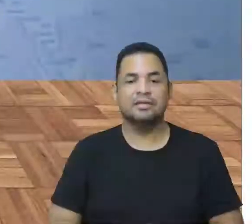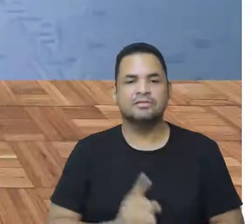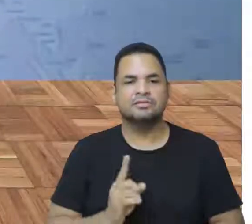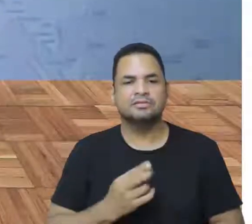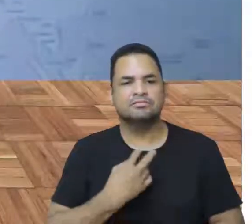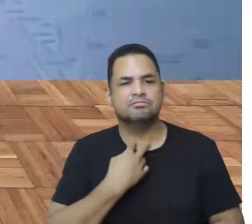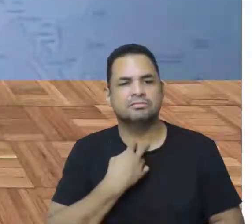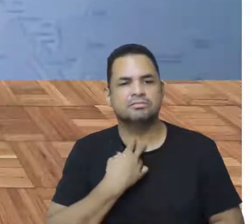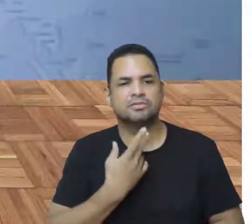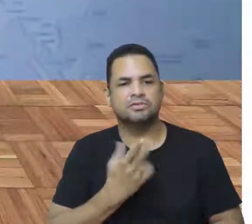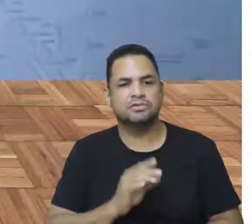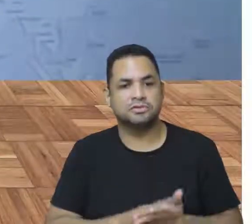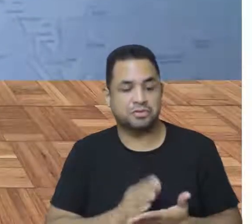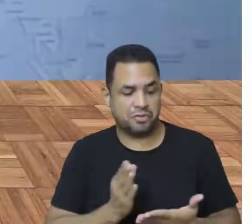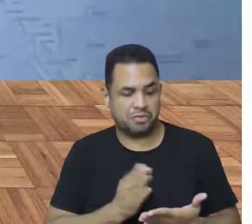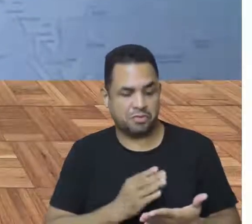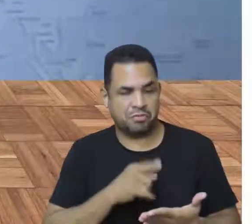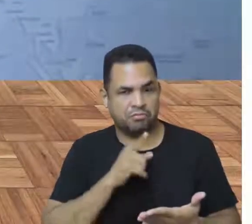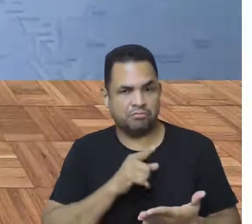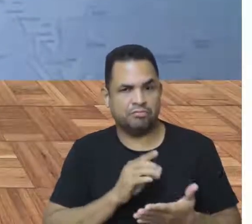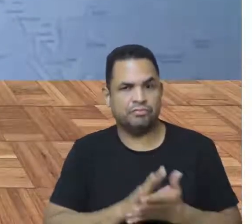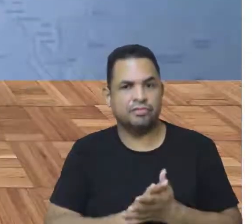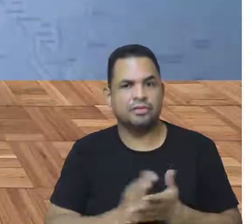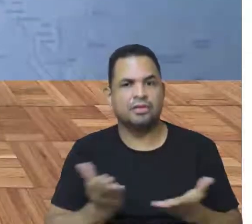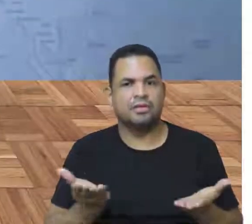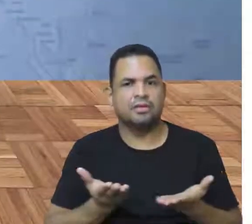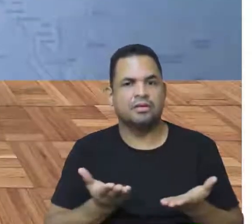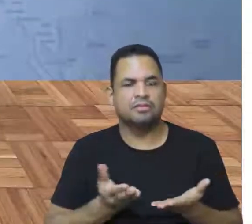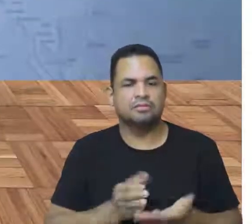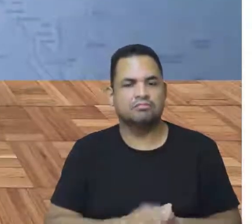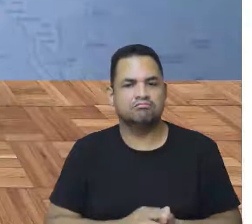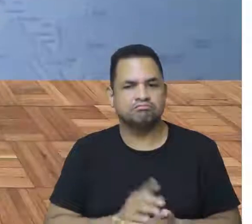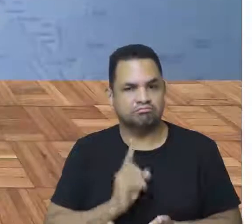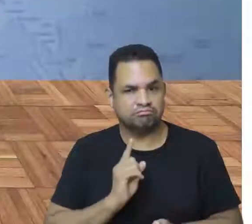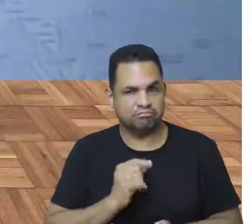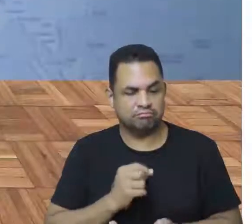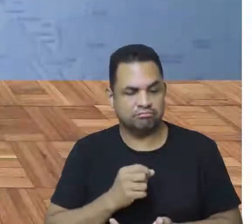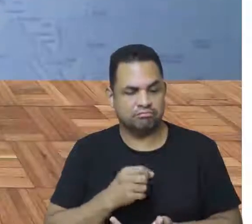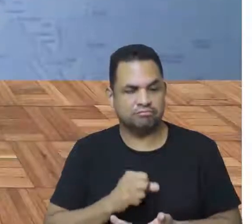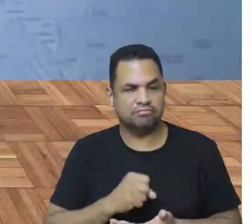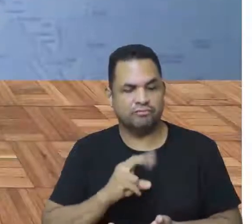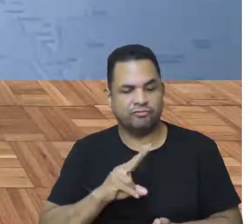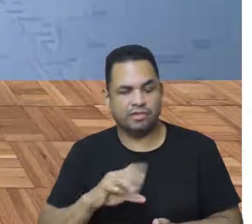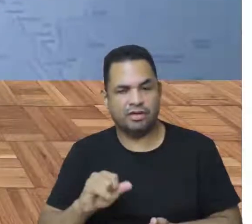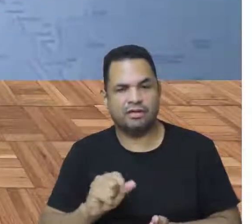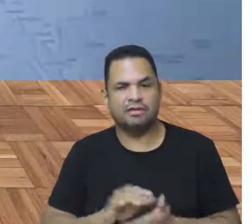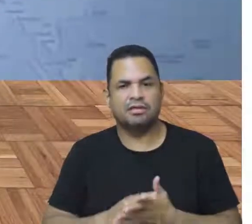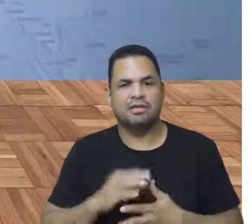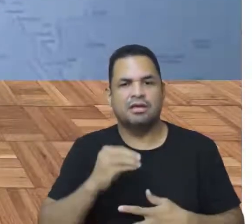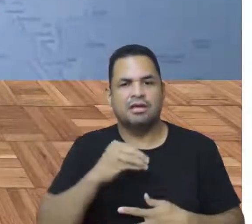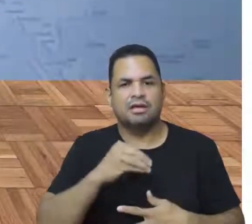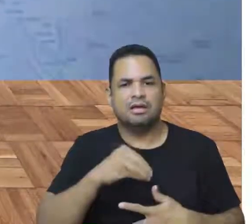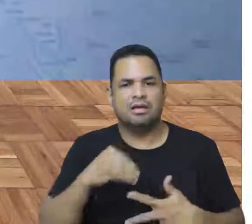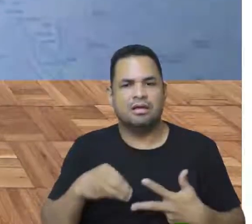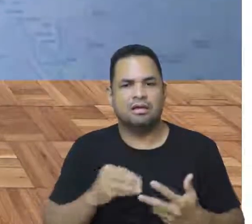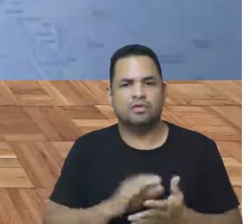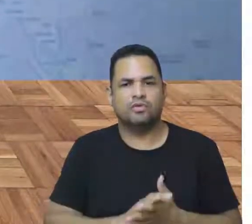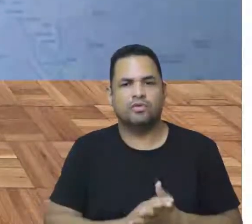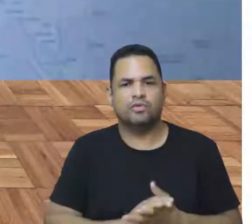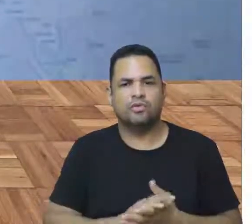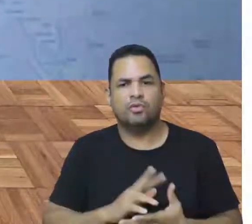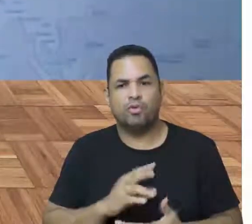uma olhada lá no Agora Vai Enem, no volume